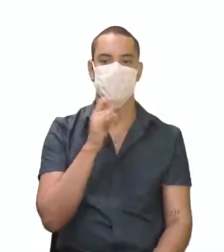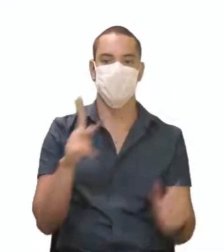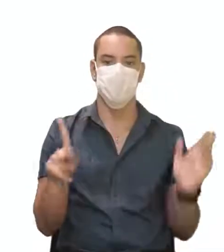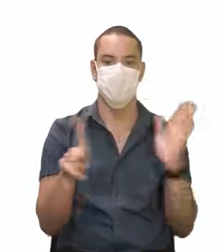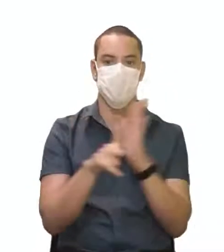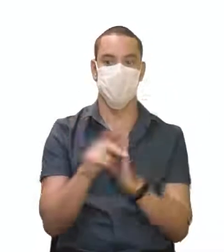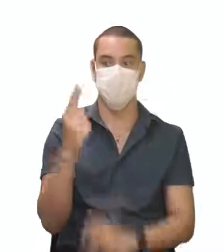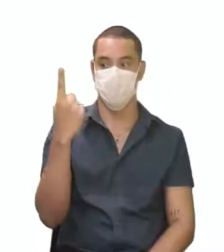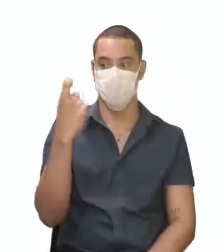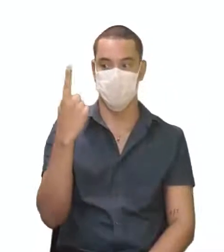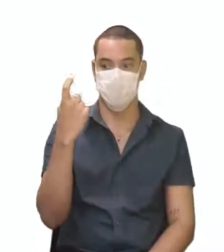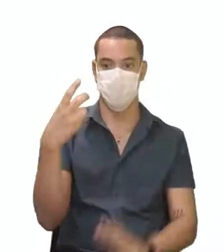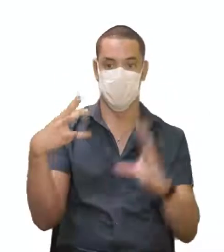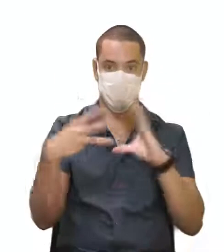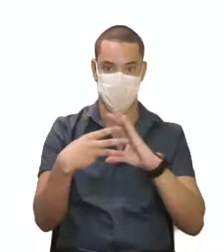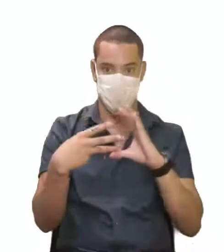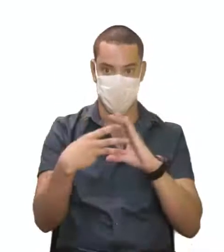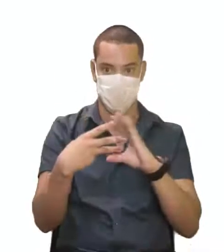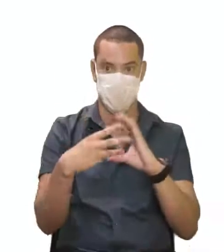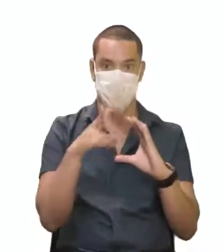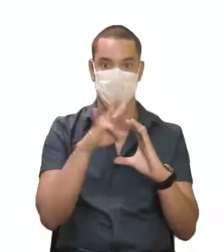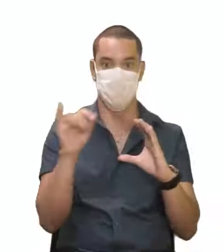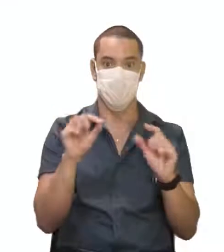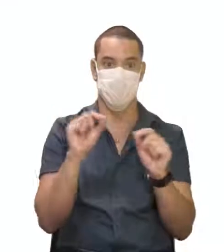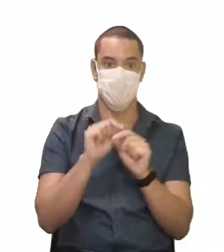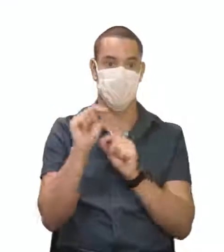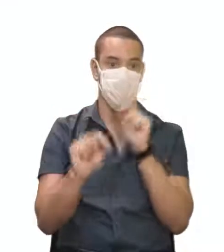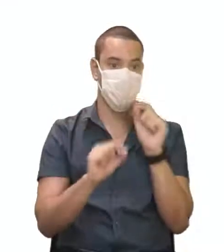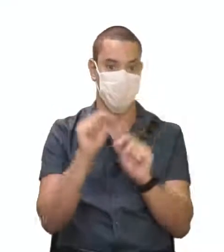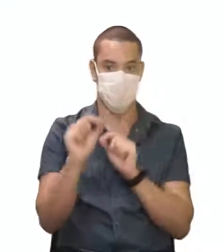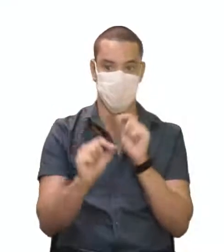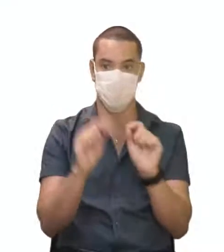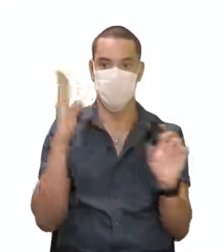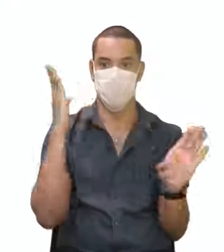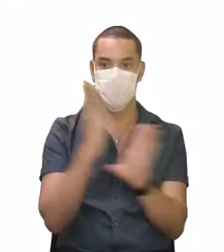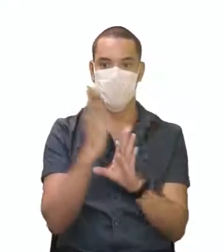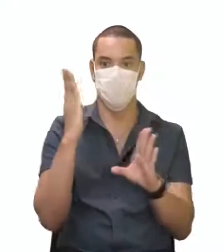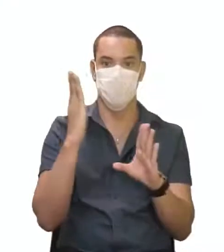chamados unicelulares, que vão reproduzir-se